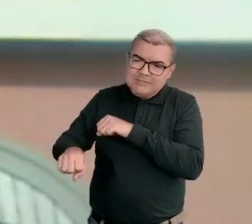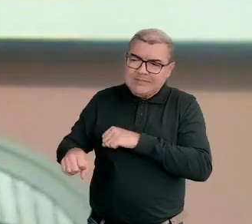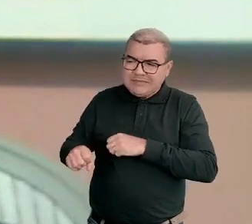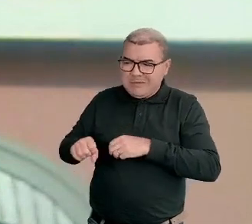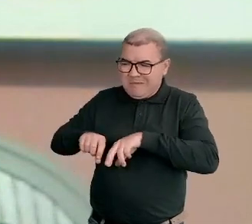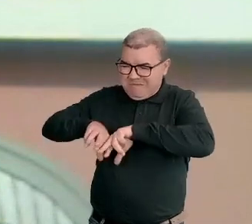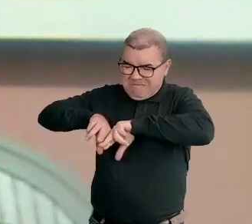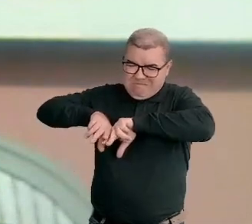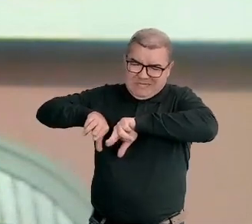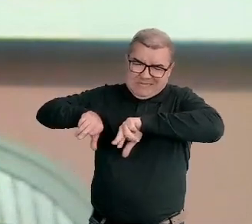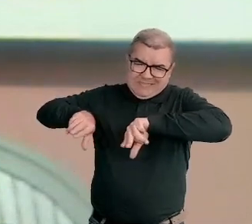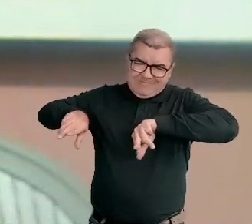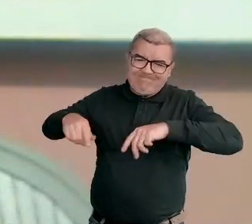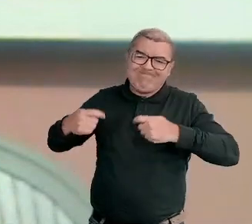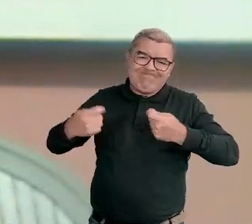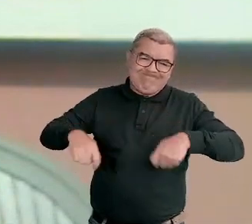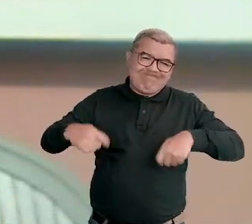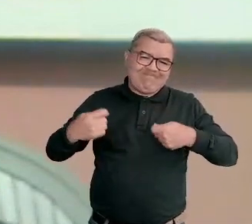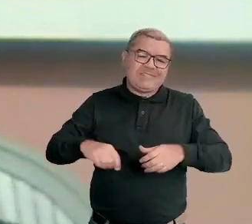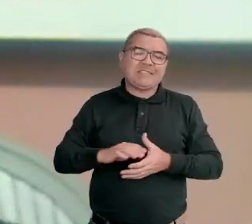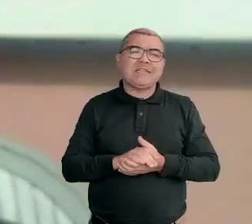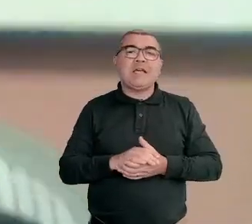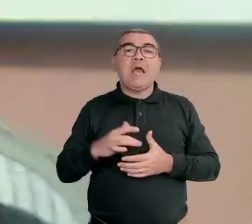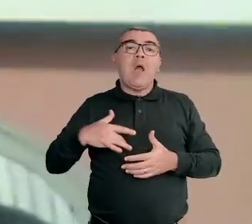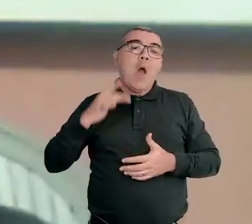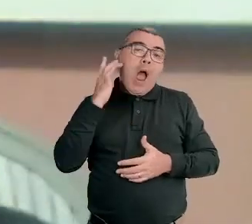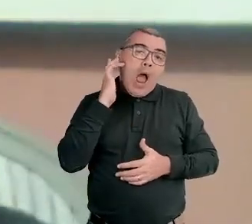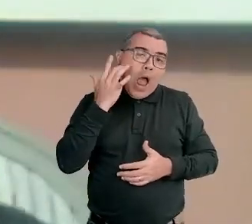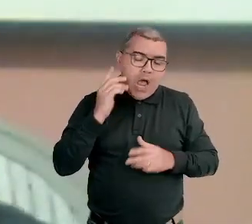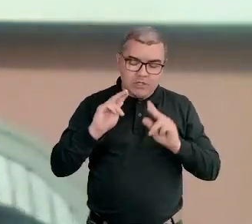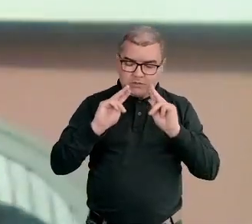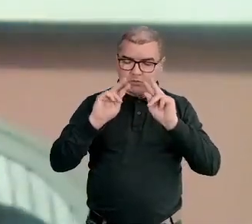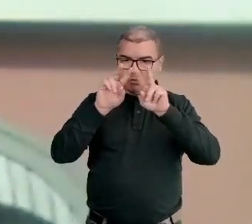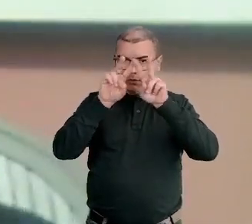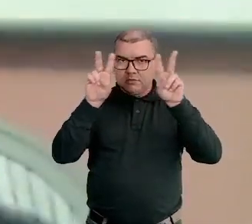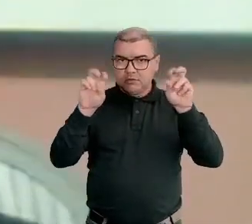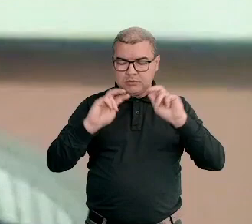muito complexa e eu acho que, nesse sentido, Arnaldo,